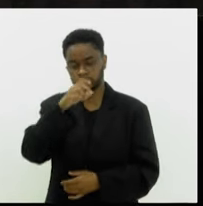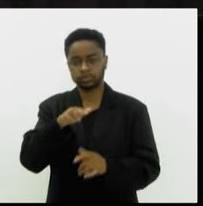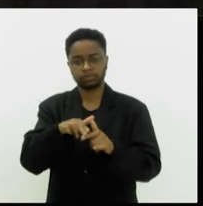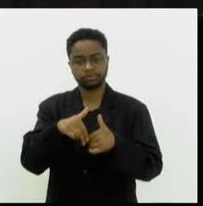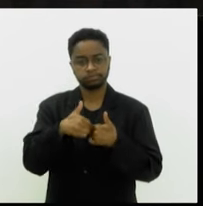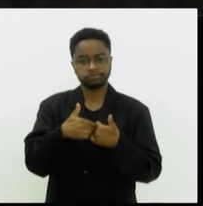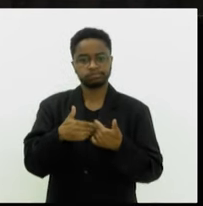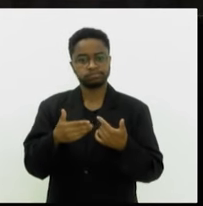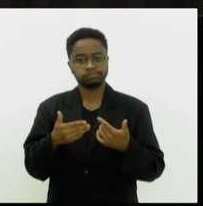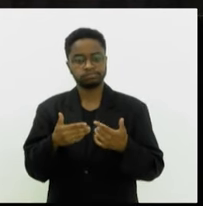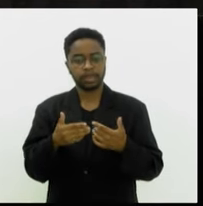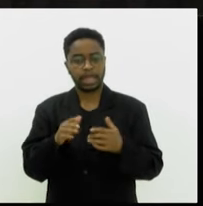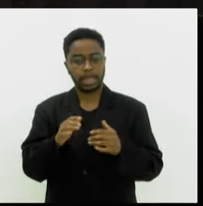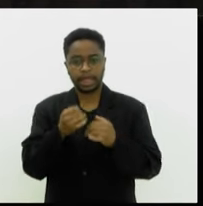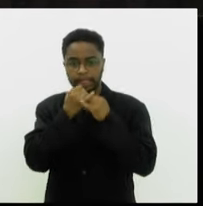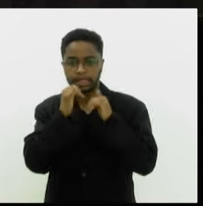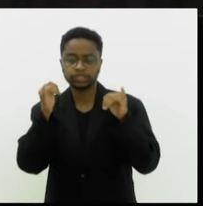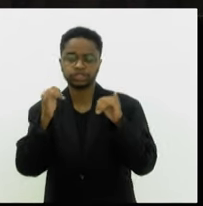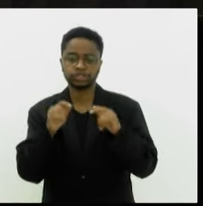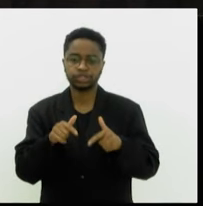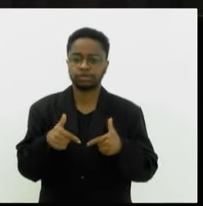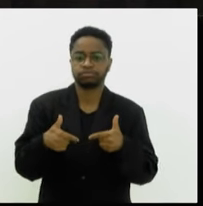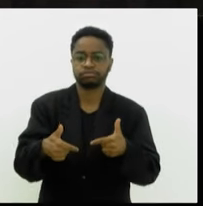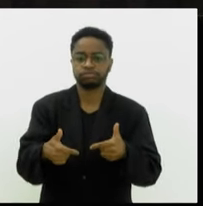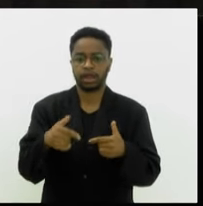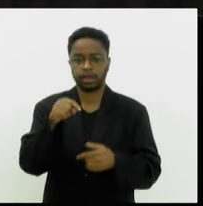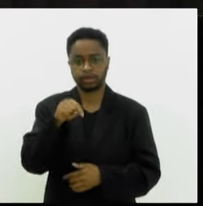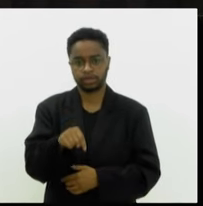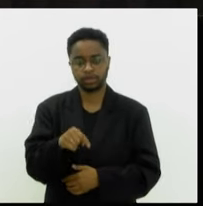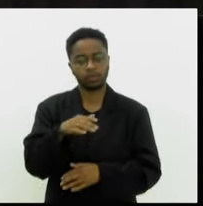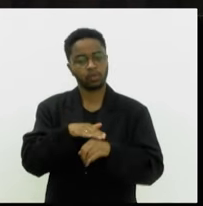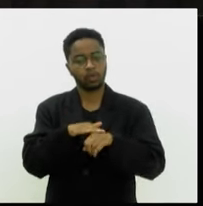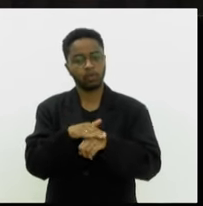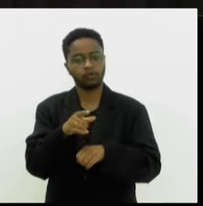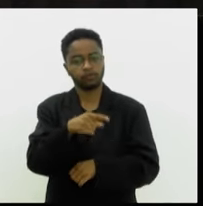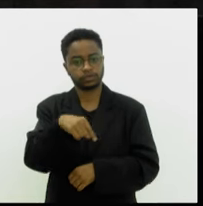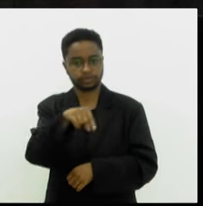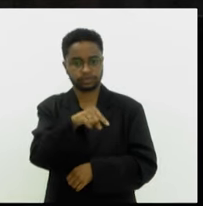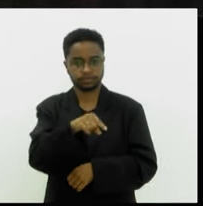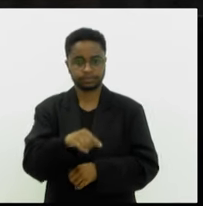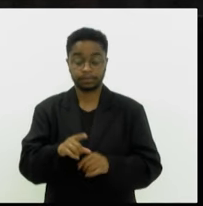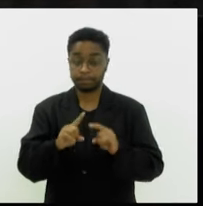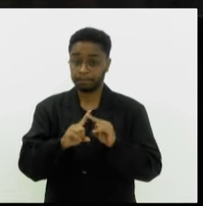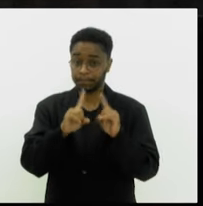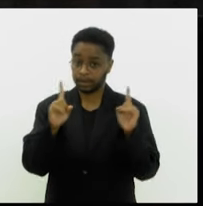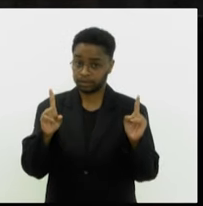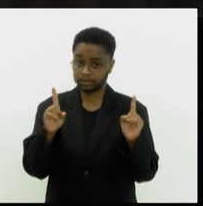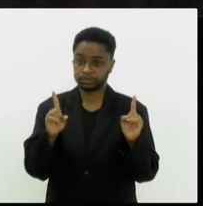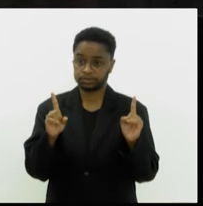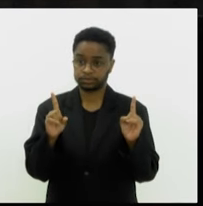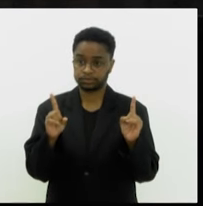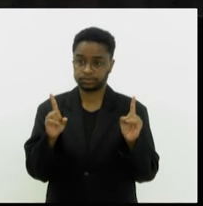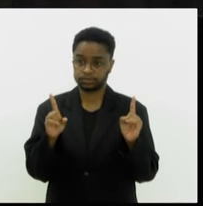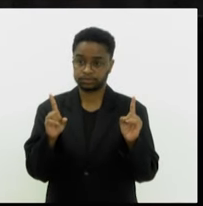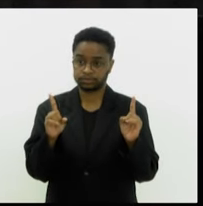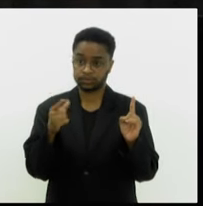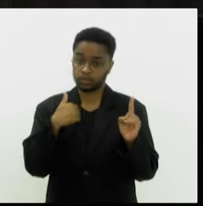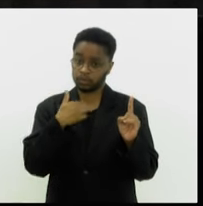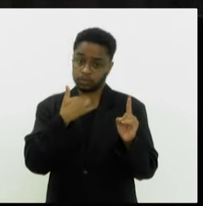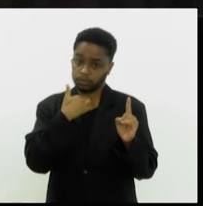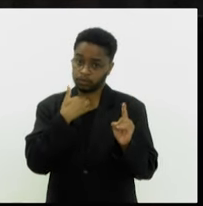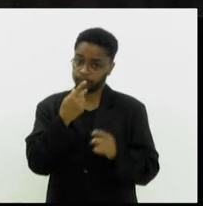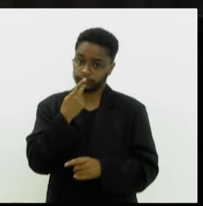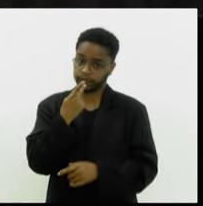vigor de estar aqui falando com vocês. Mas eu não posso dizer